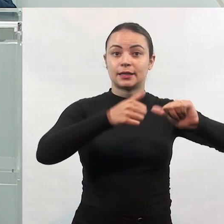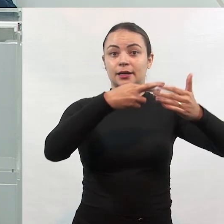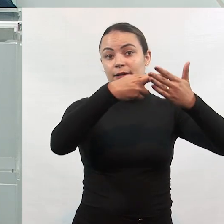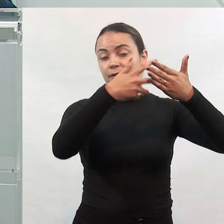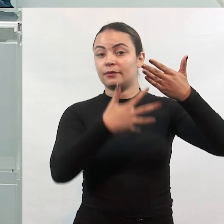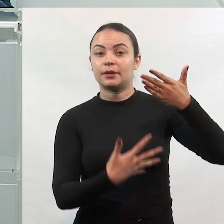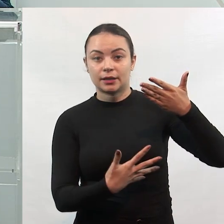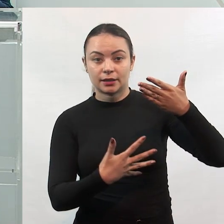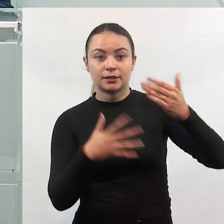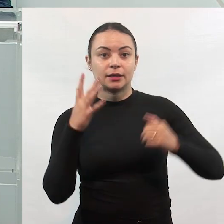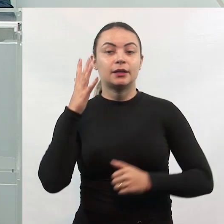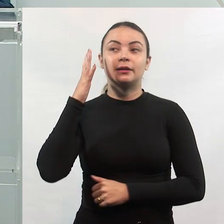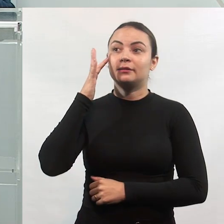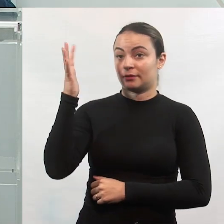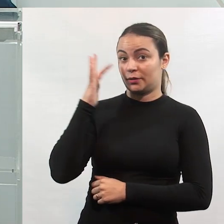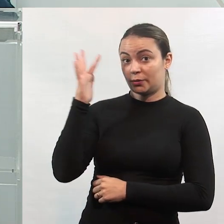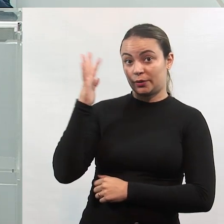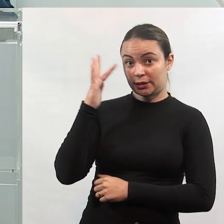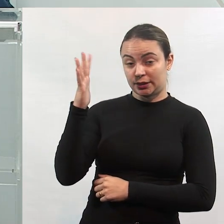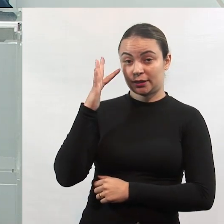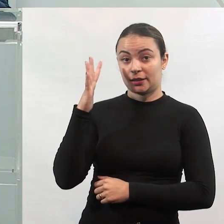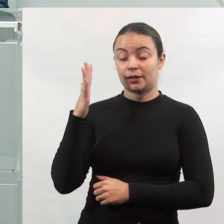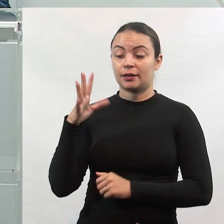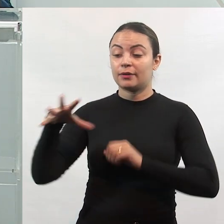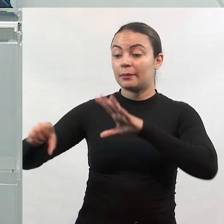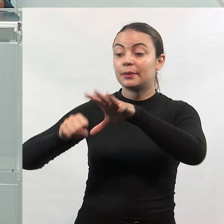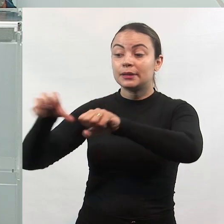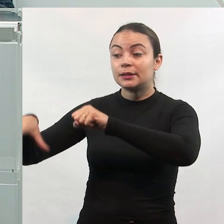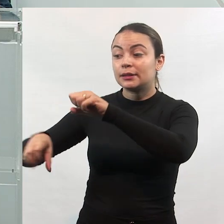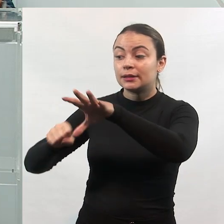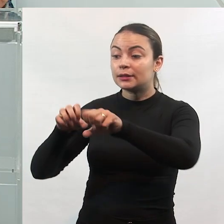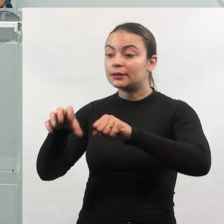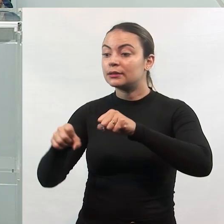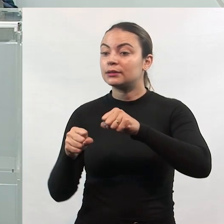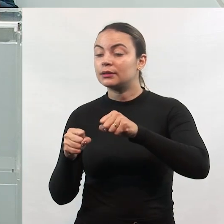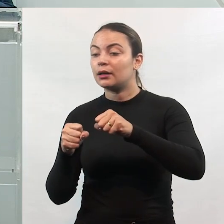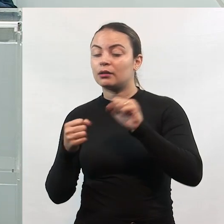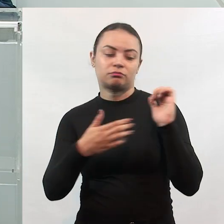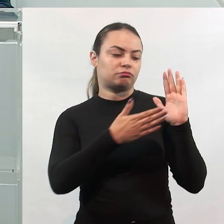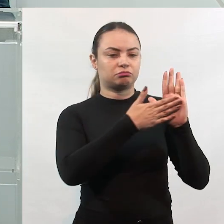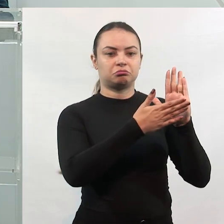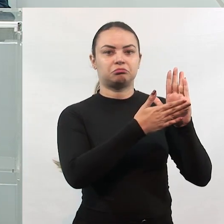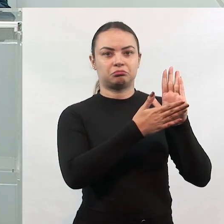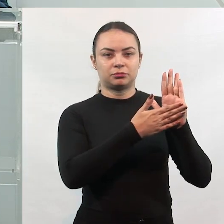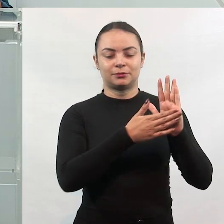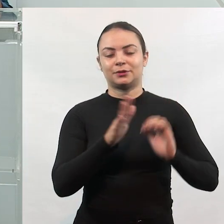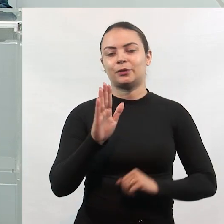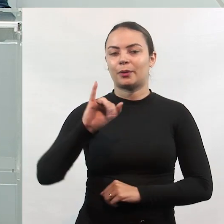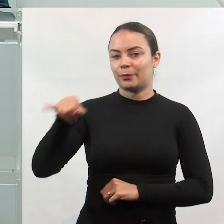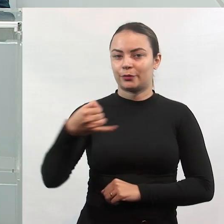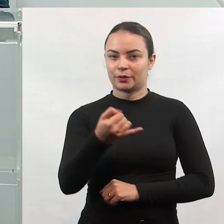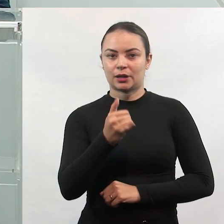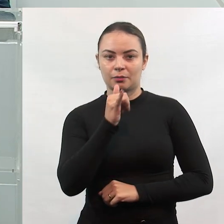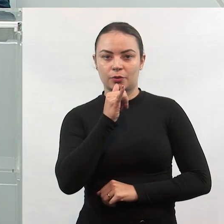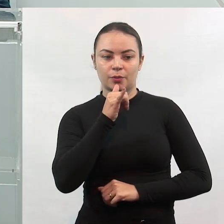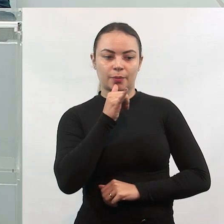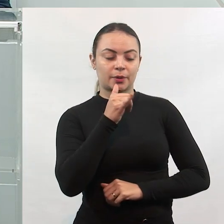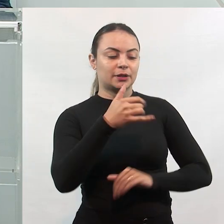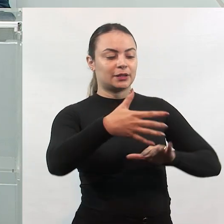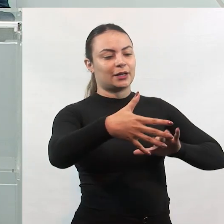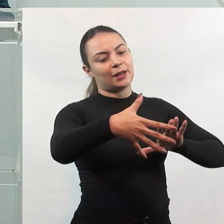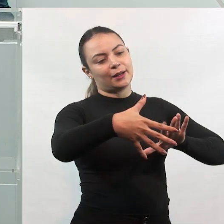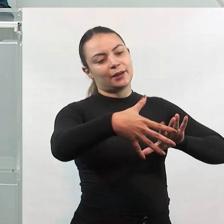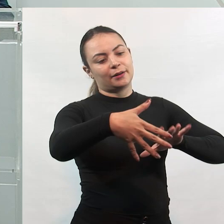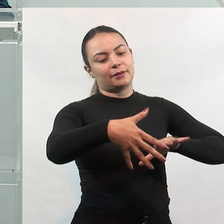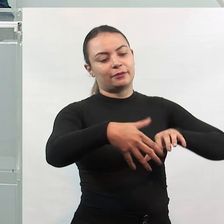fazer um resgate, né, de qual é a teoria por trás dessa proposição. E aí, aproveitando o exemplo que a gente está trabalhando,